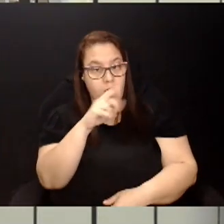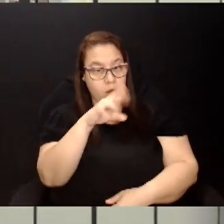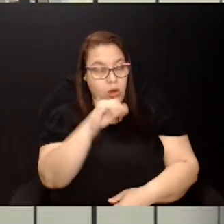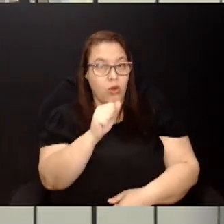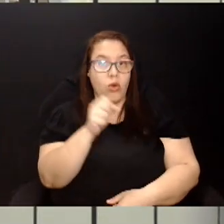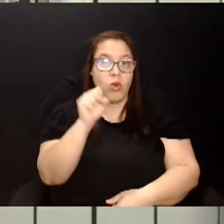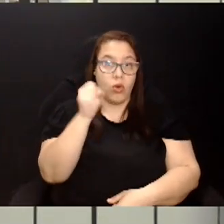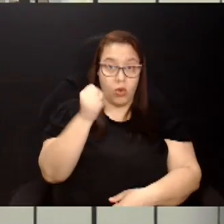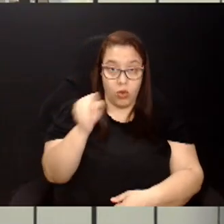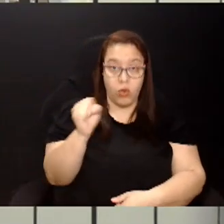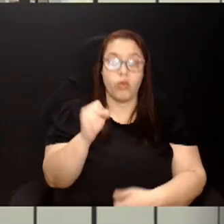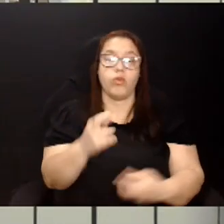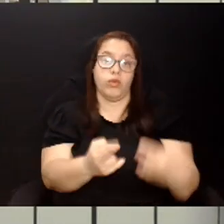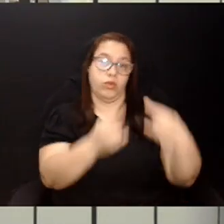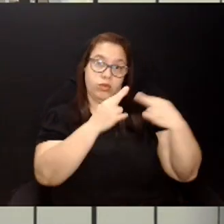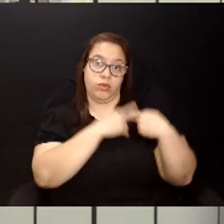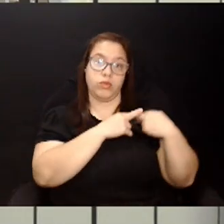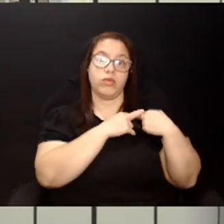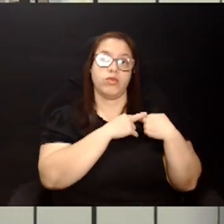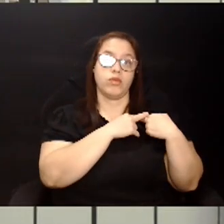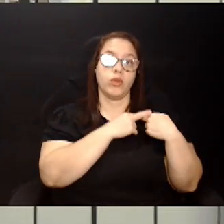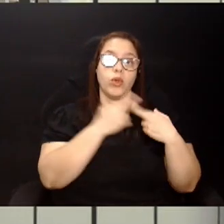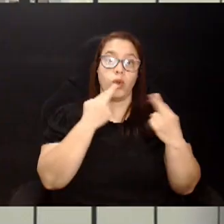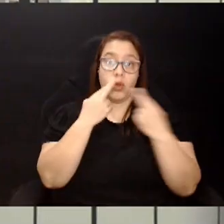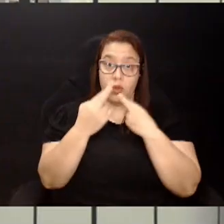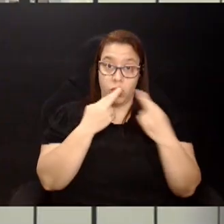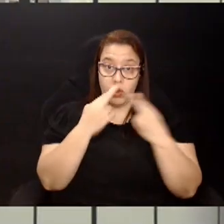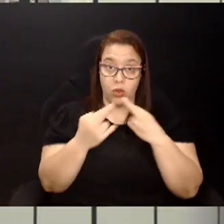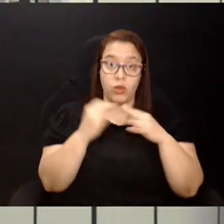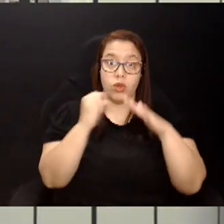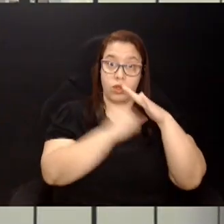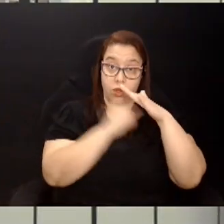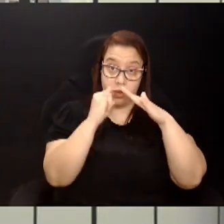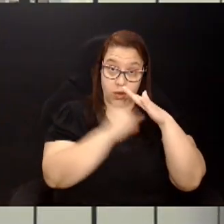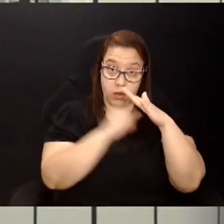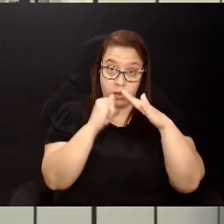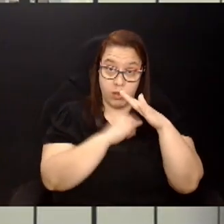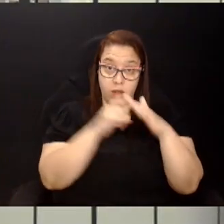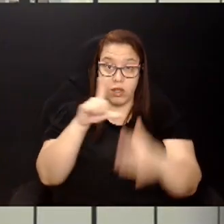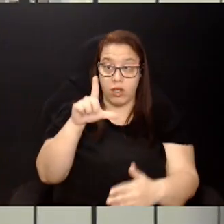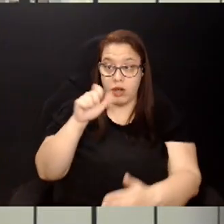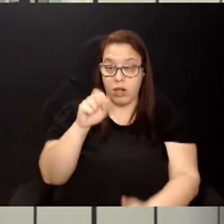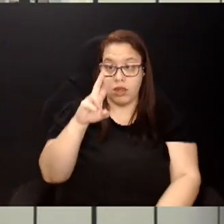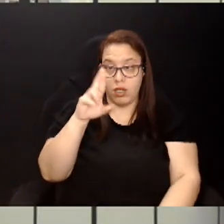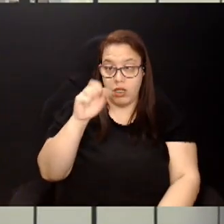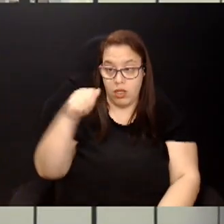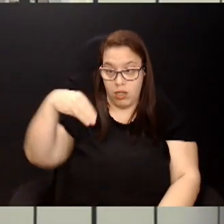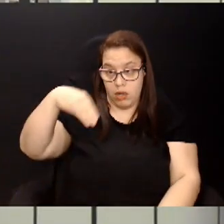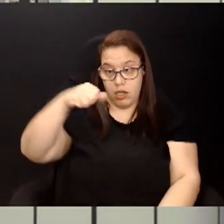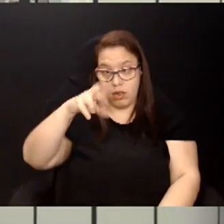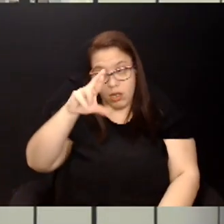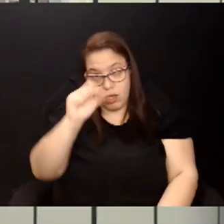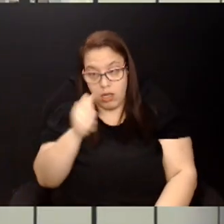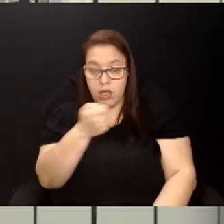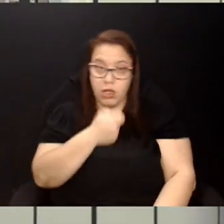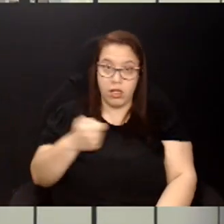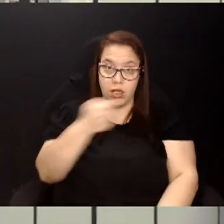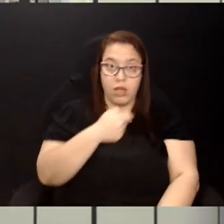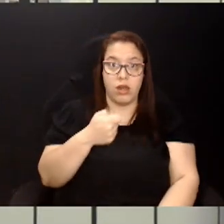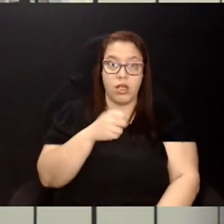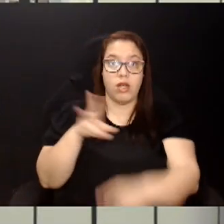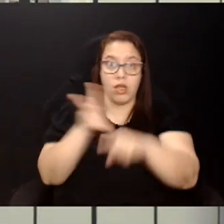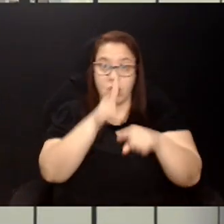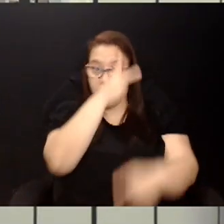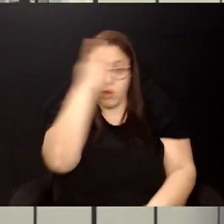e responsável por relações institucionais da Laramara, que é a Associação Brasileira de Assistência à Pessoa